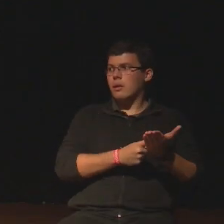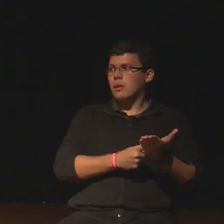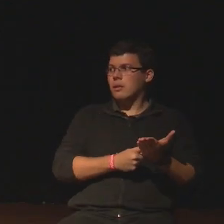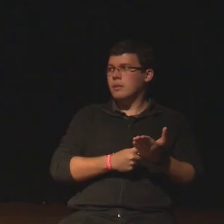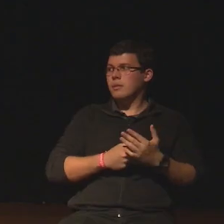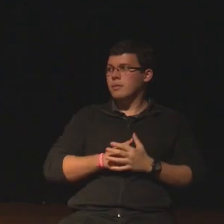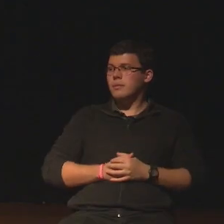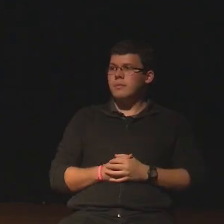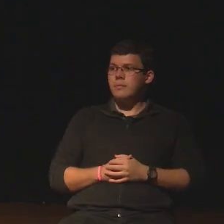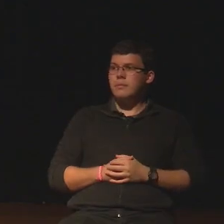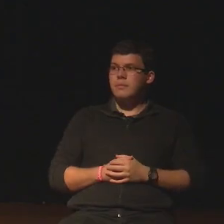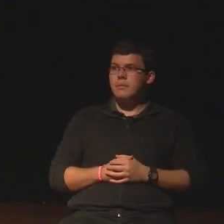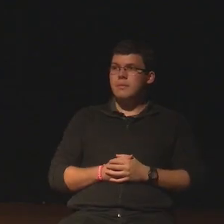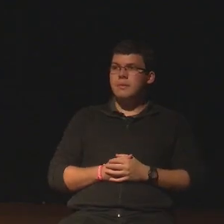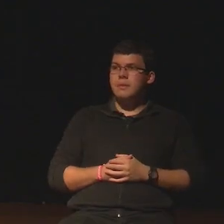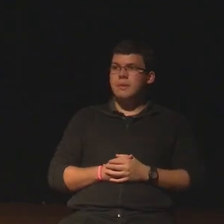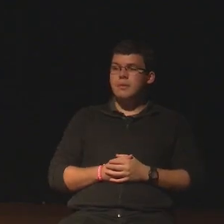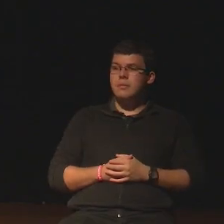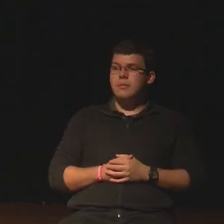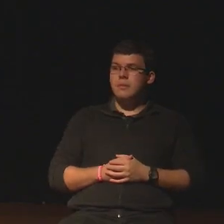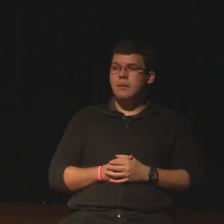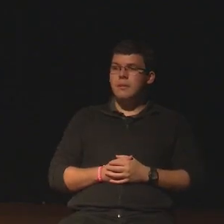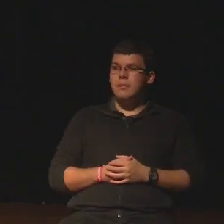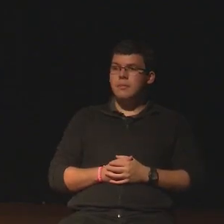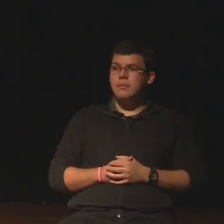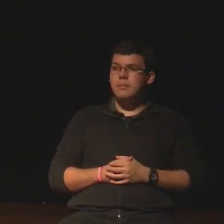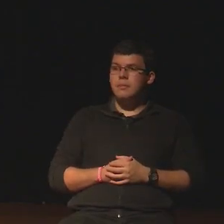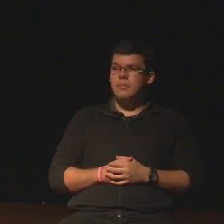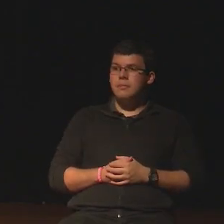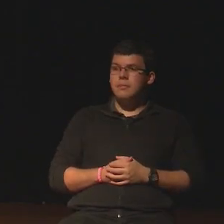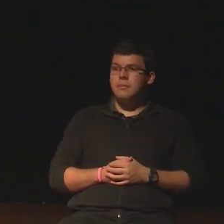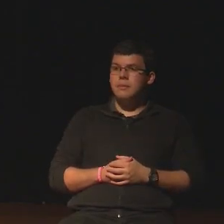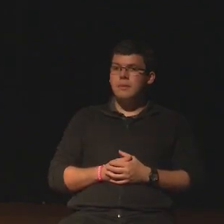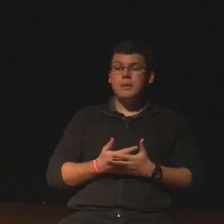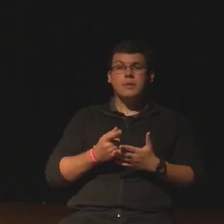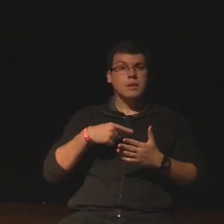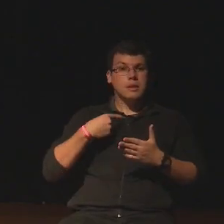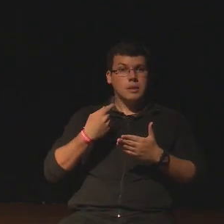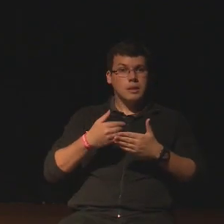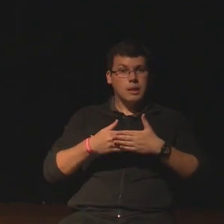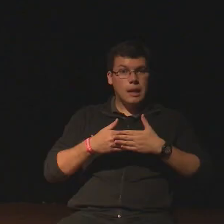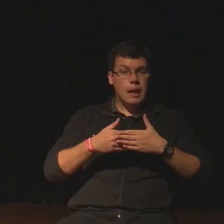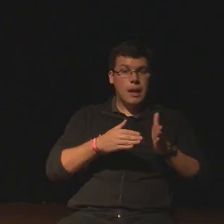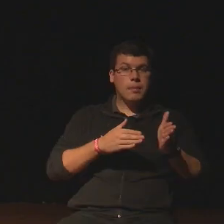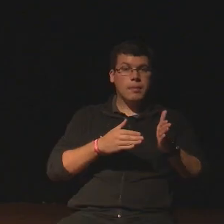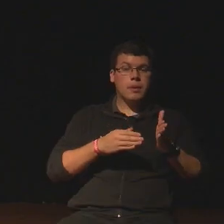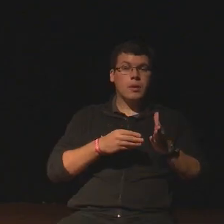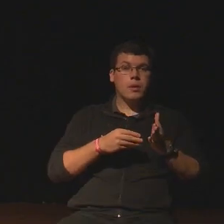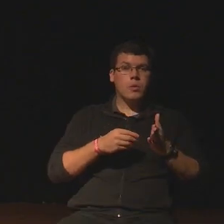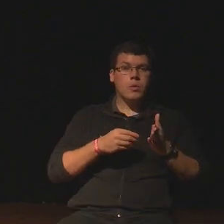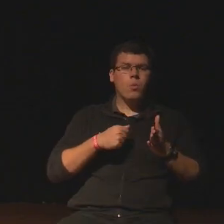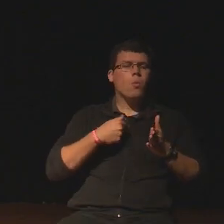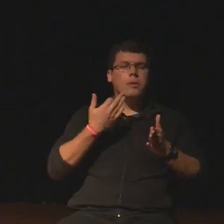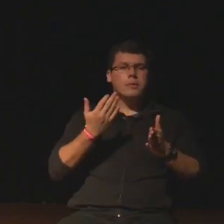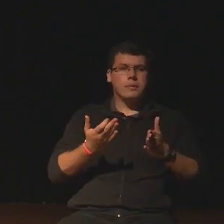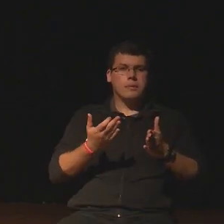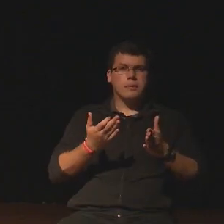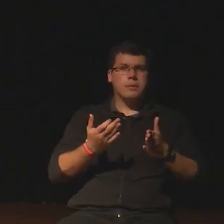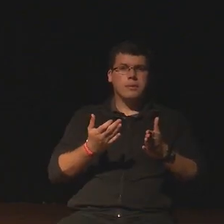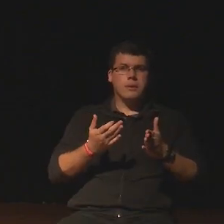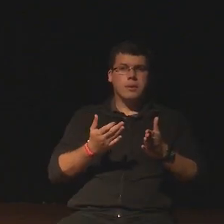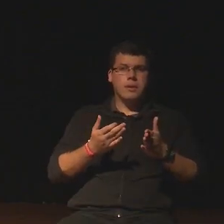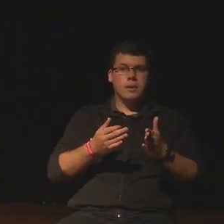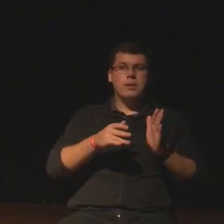A gente lança o edital a partir do momento que a gente fecha todo esse processo de definição do